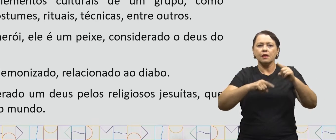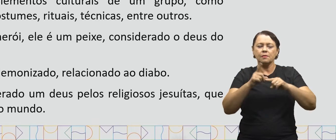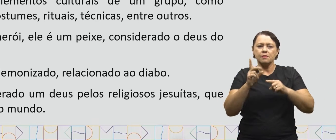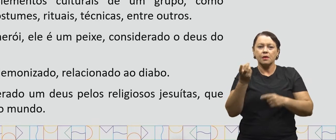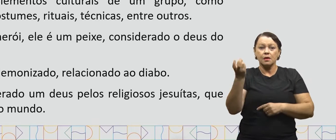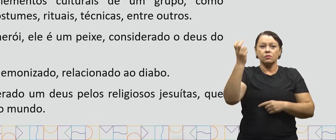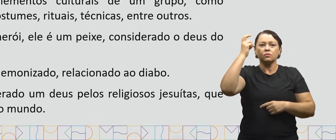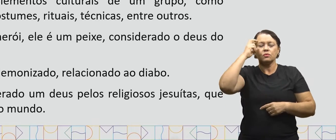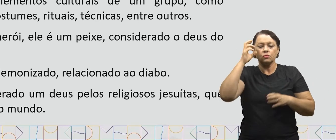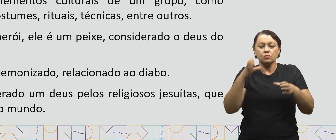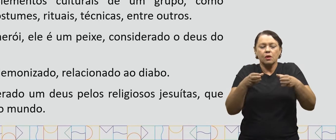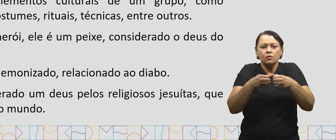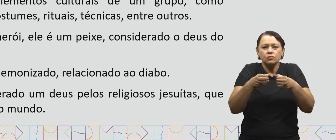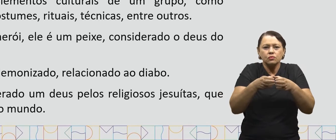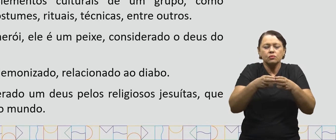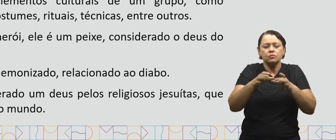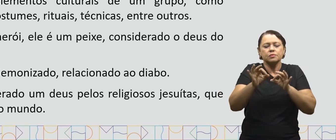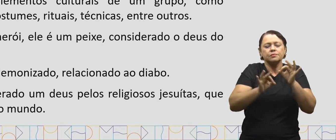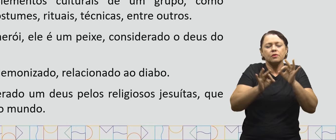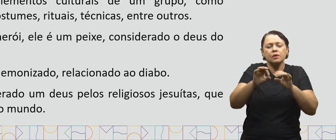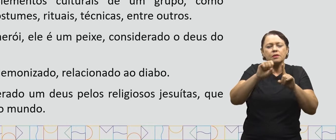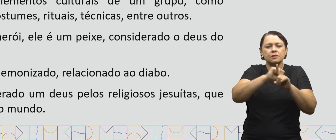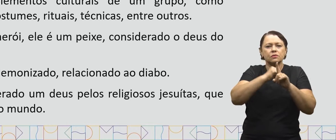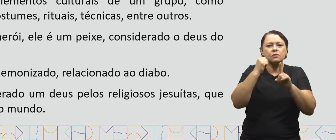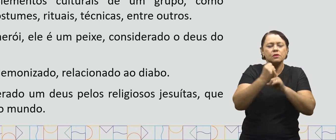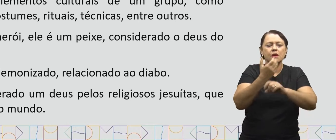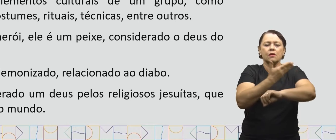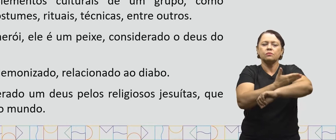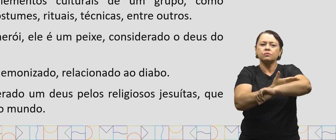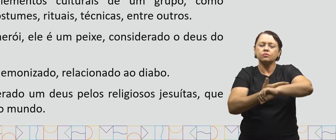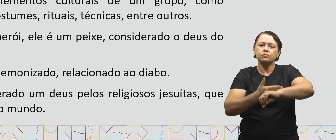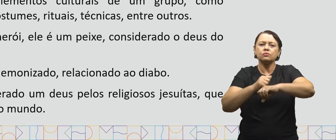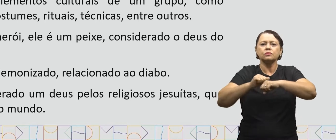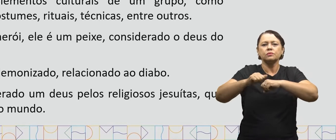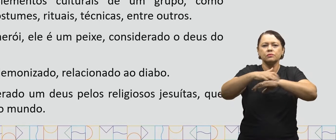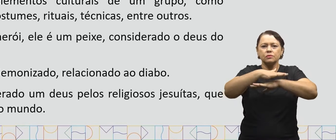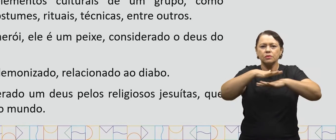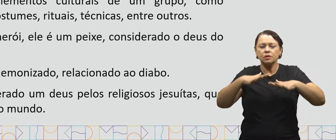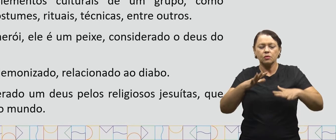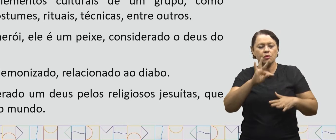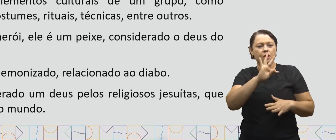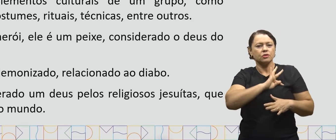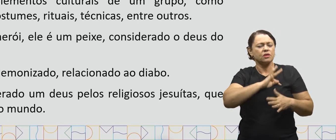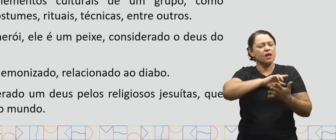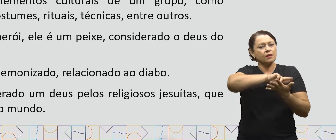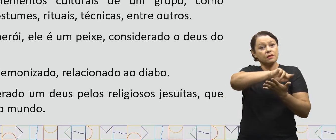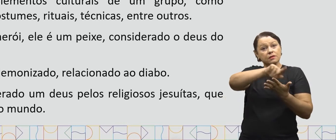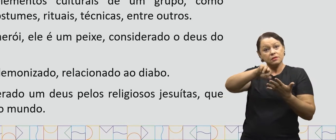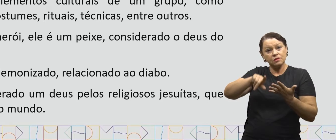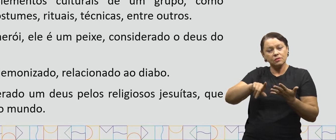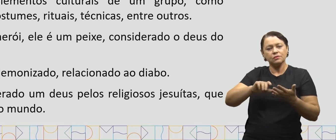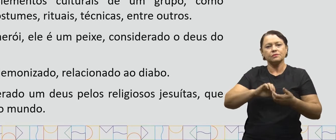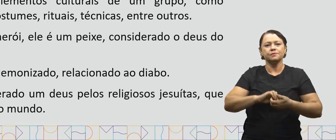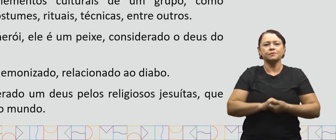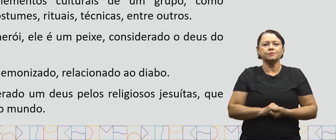grupo, como organização social, costumes, rituais, técnicas, entre